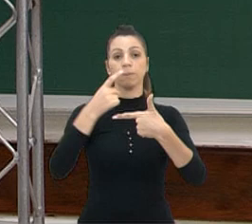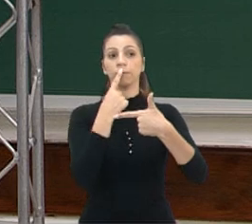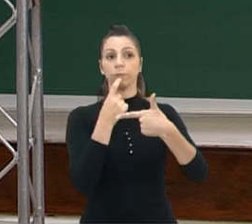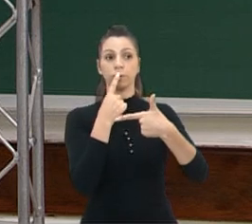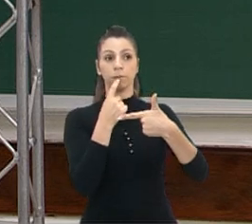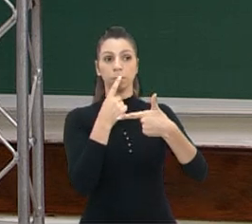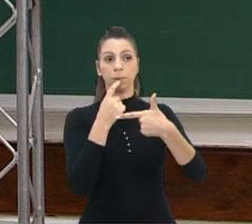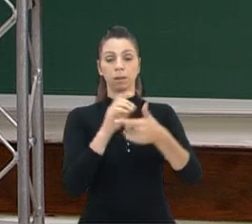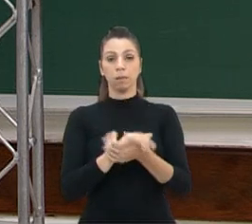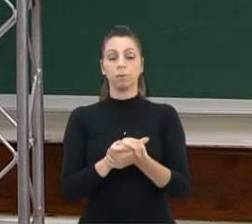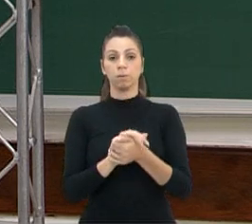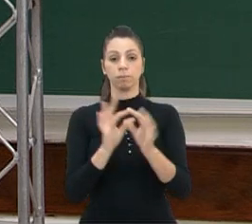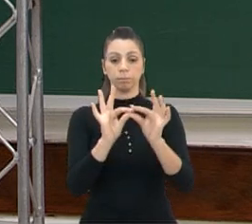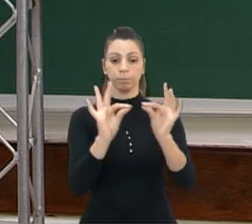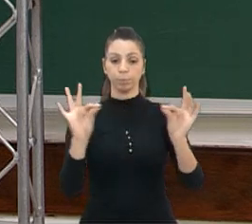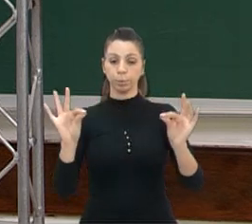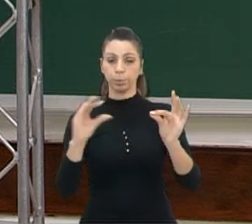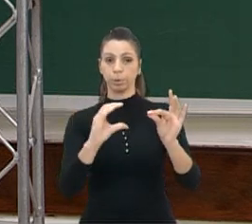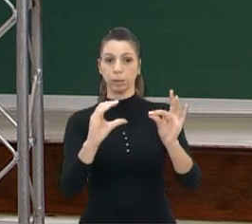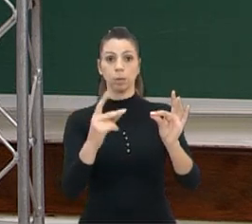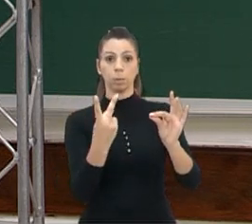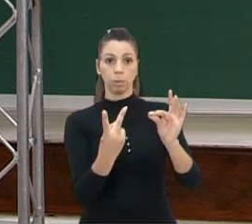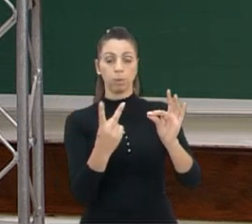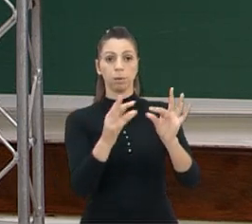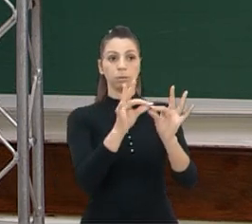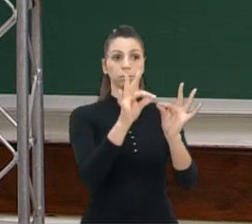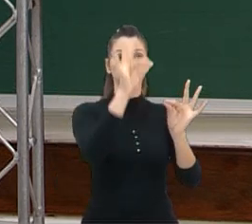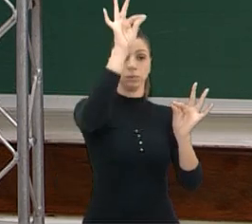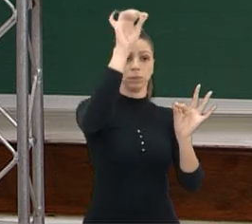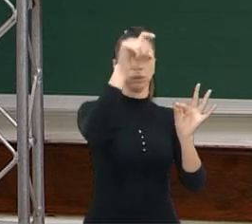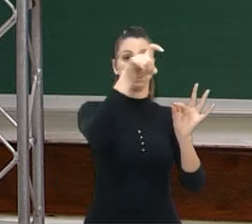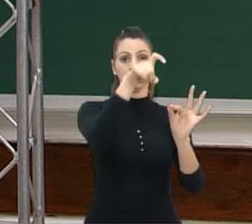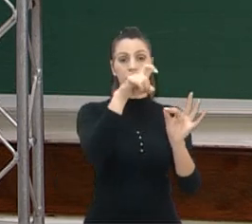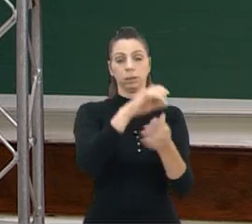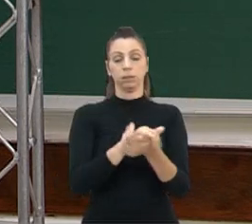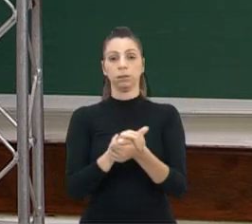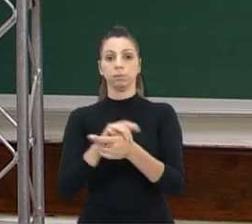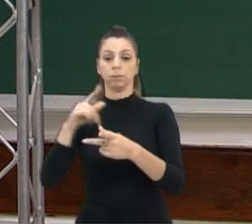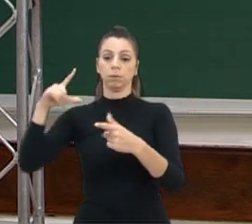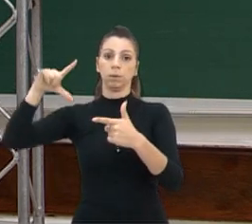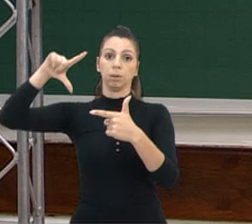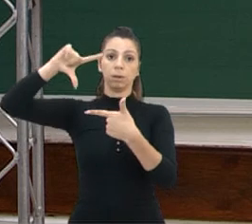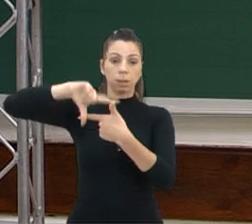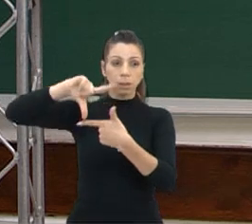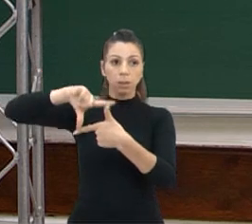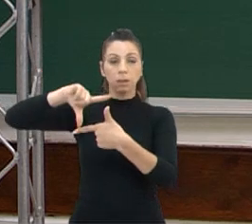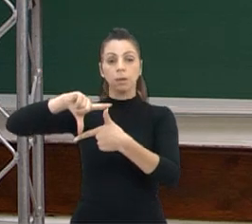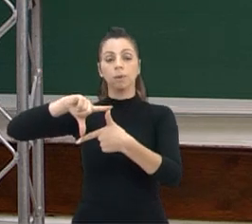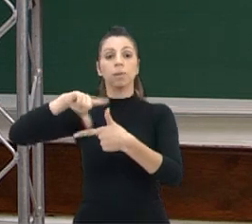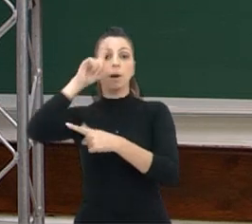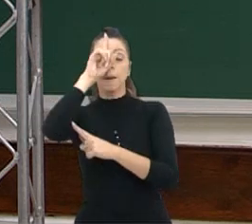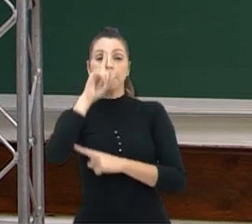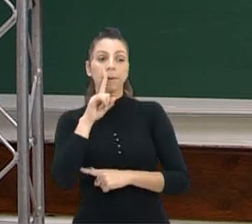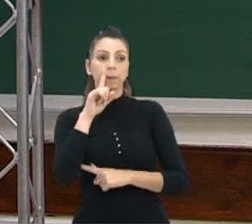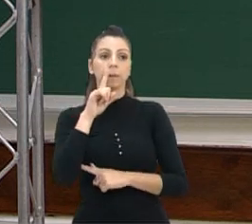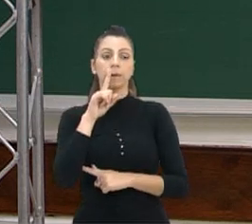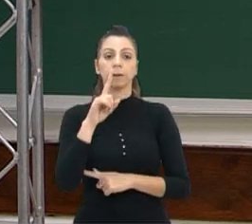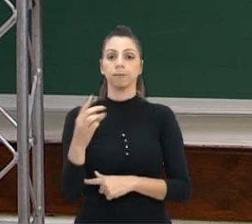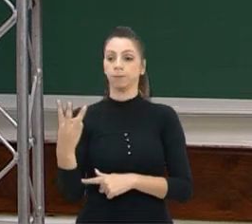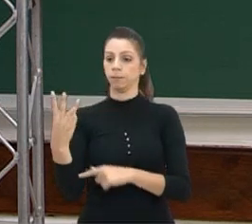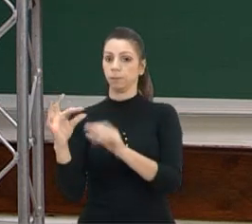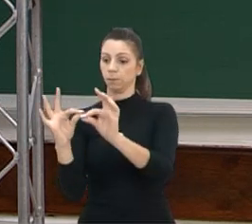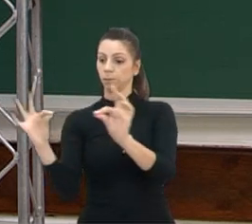2 e largura x. Desenhei um outro retângulo, amarelo, de comprimento 3 e largura